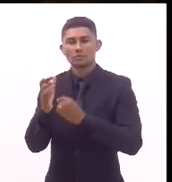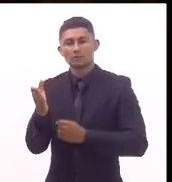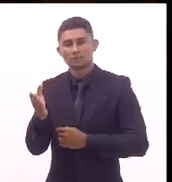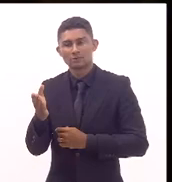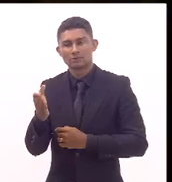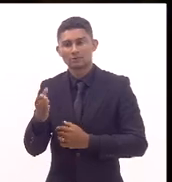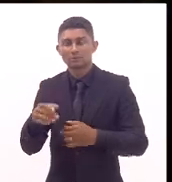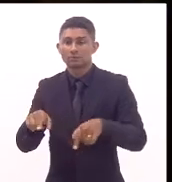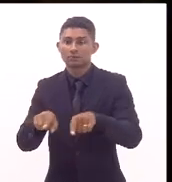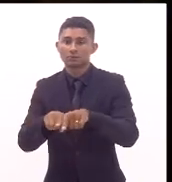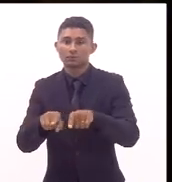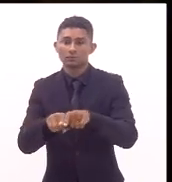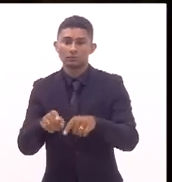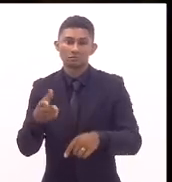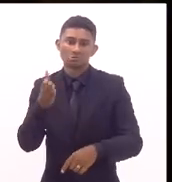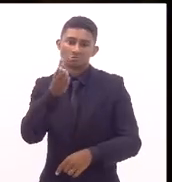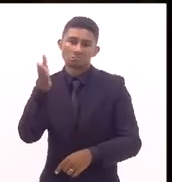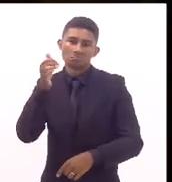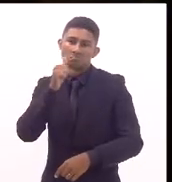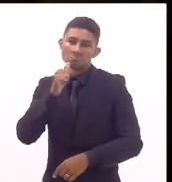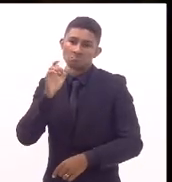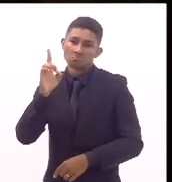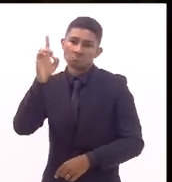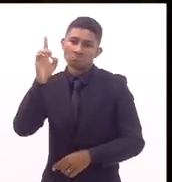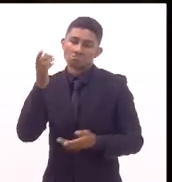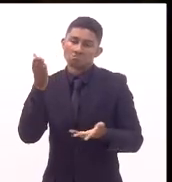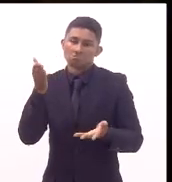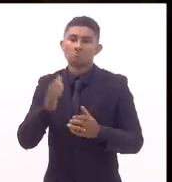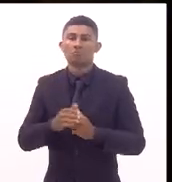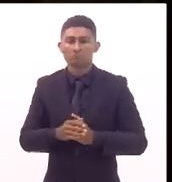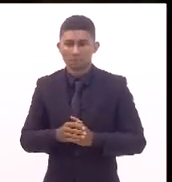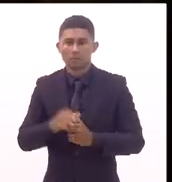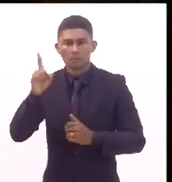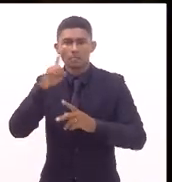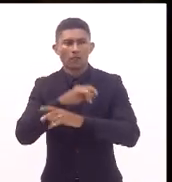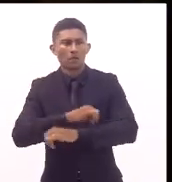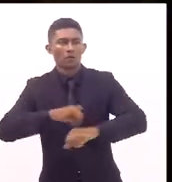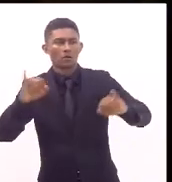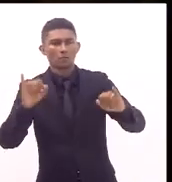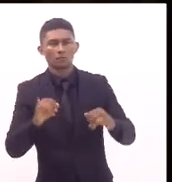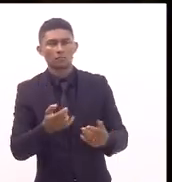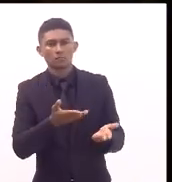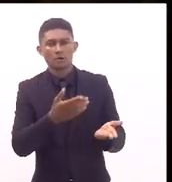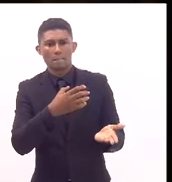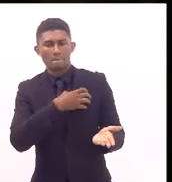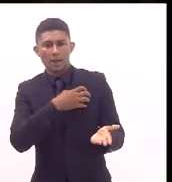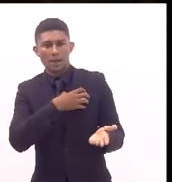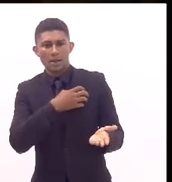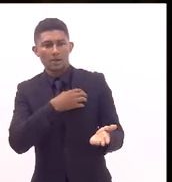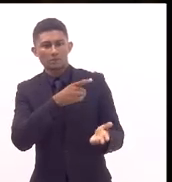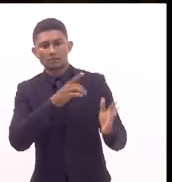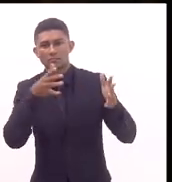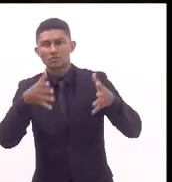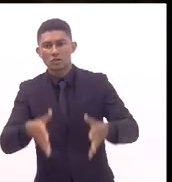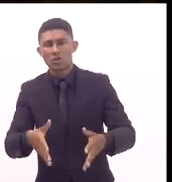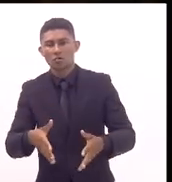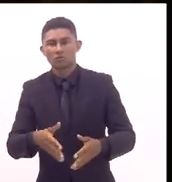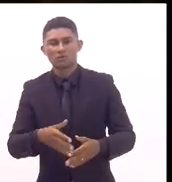com as suas Trombetas anunciando o baiano chegou devagarinho